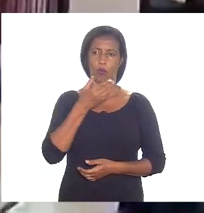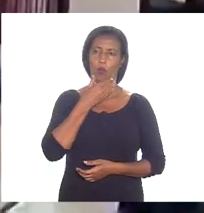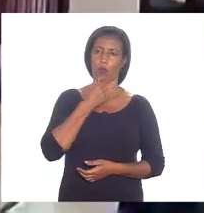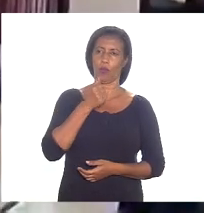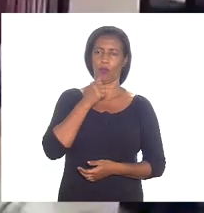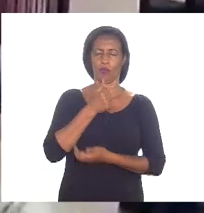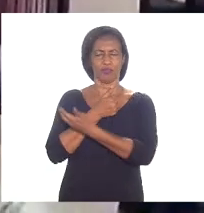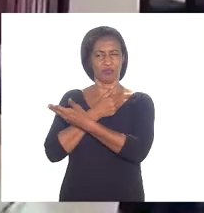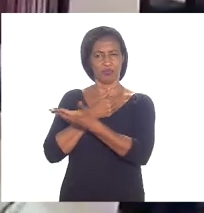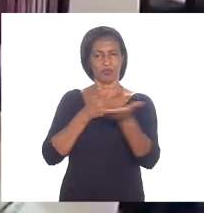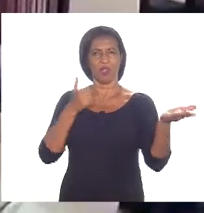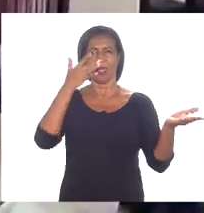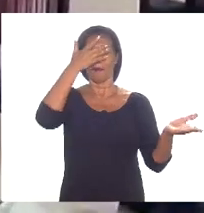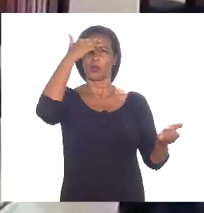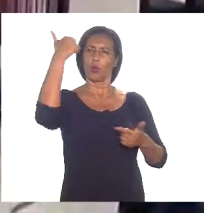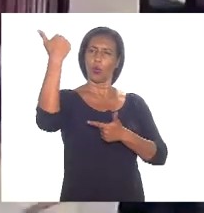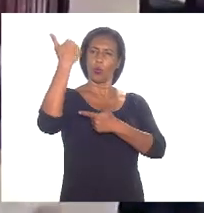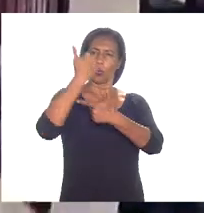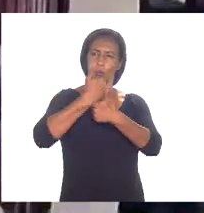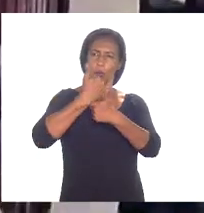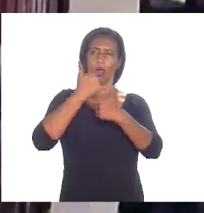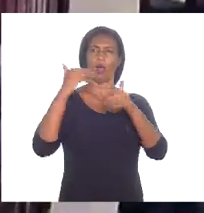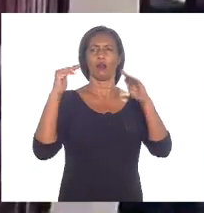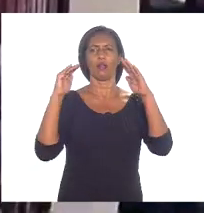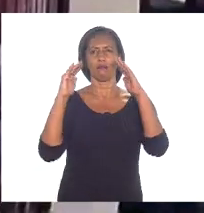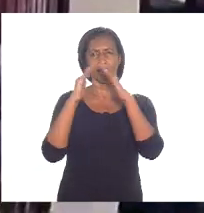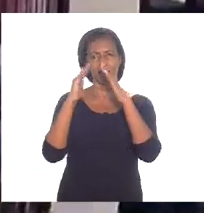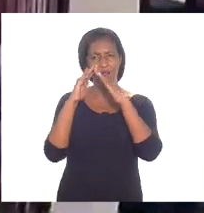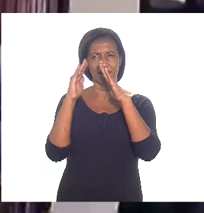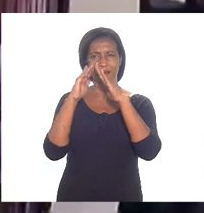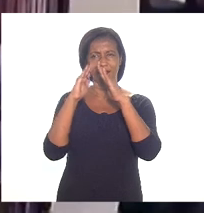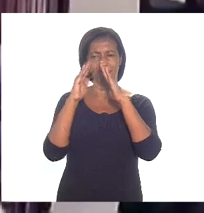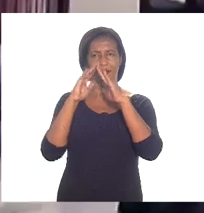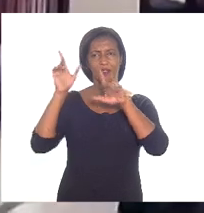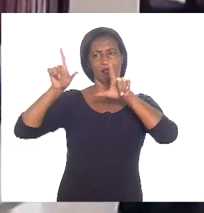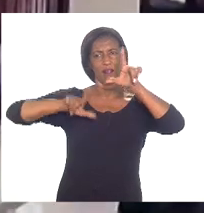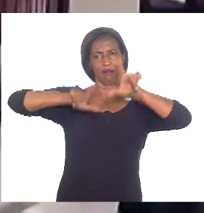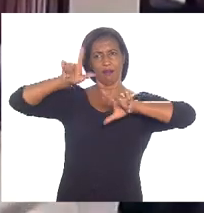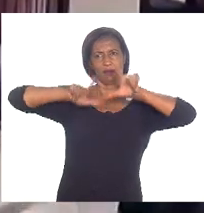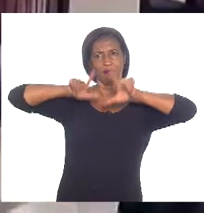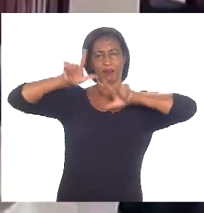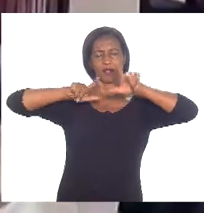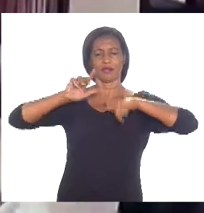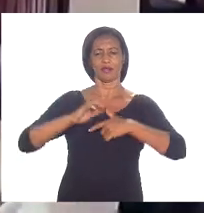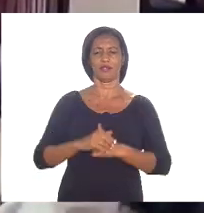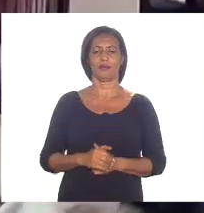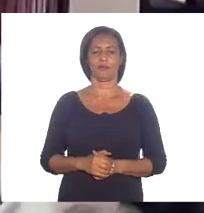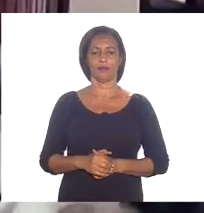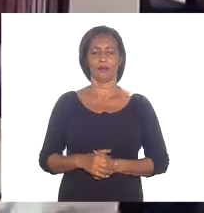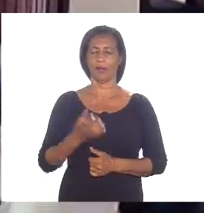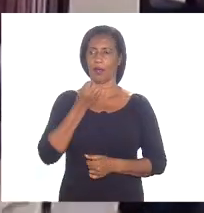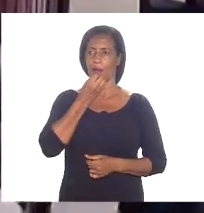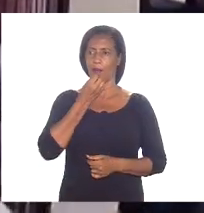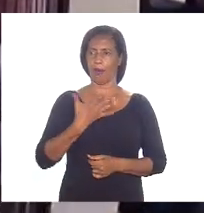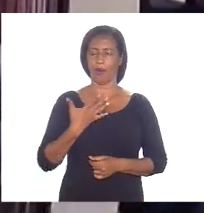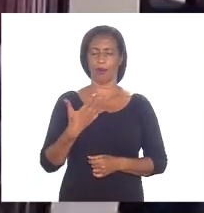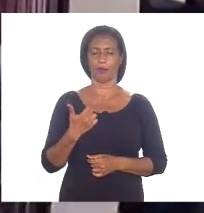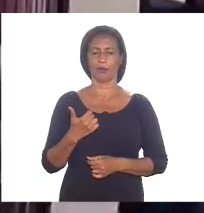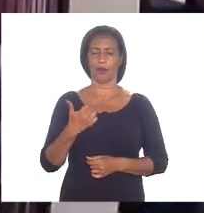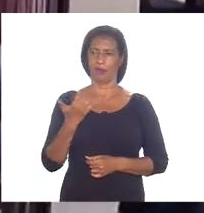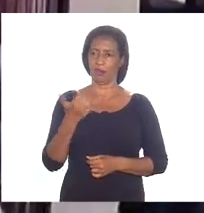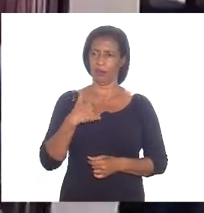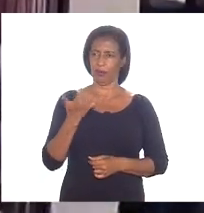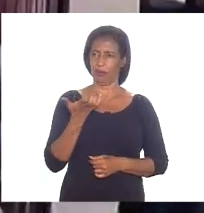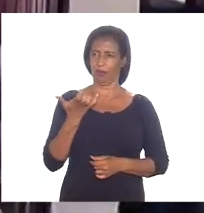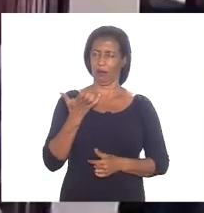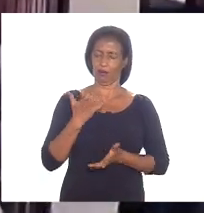aqueles que nos assistem pela TV Alegre, aqueles que nos acompanham pelas redes sociais. Bom, eu quero inicialmente